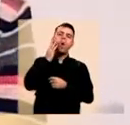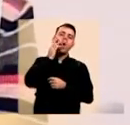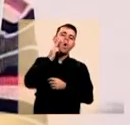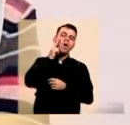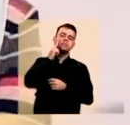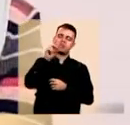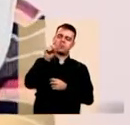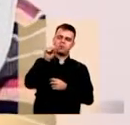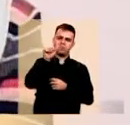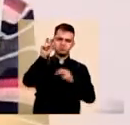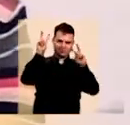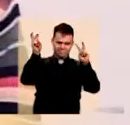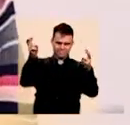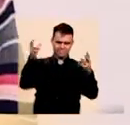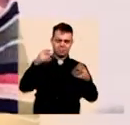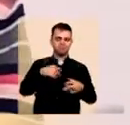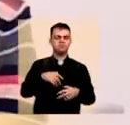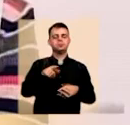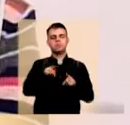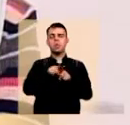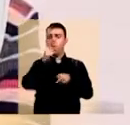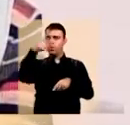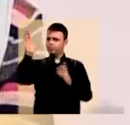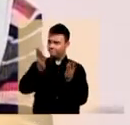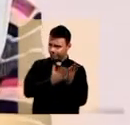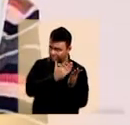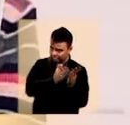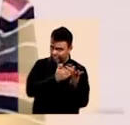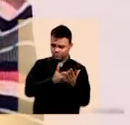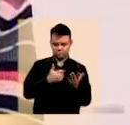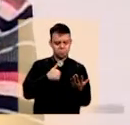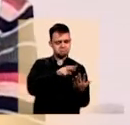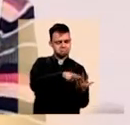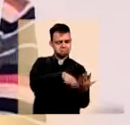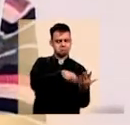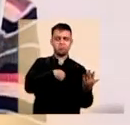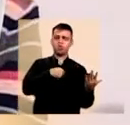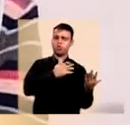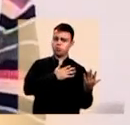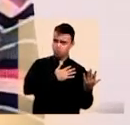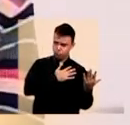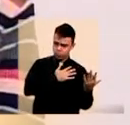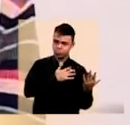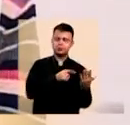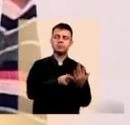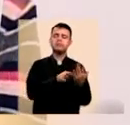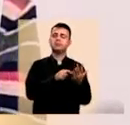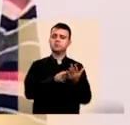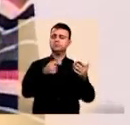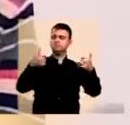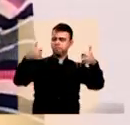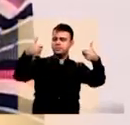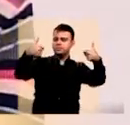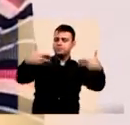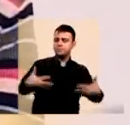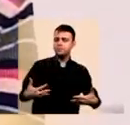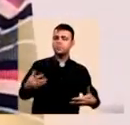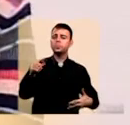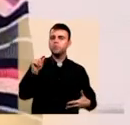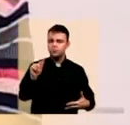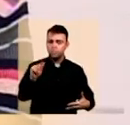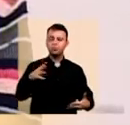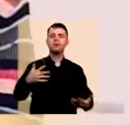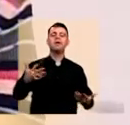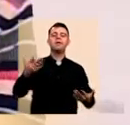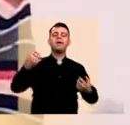né? Diário. E o segundo Diário Mínimo, que é muito interessante, inclusive ele coloca até